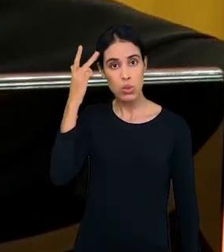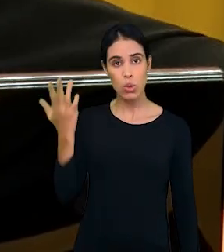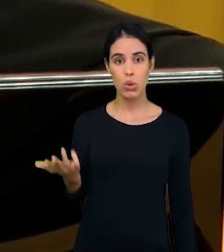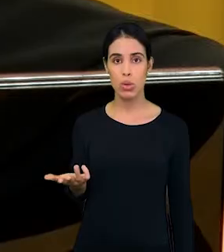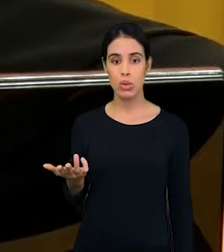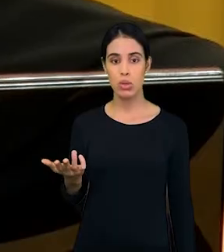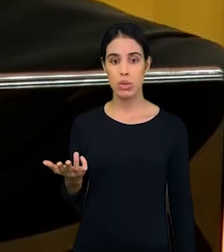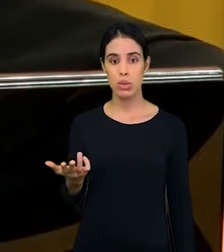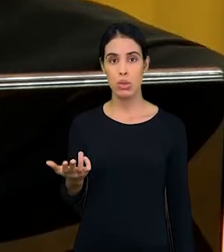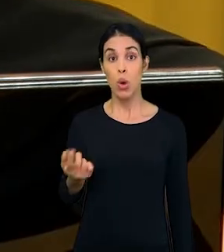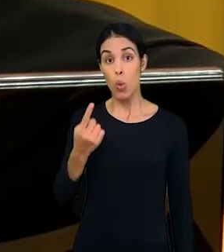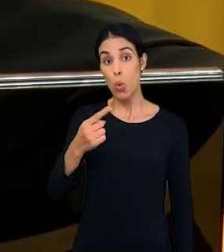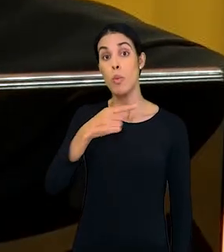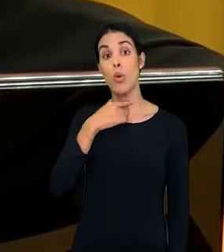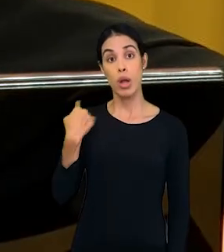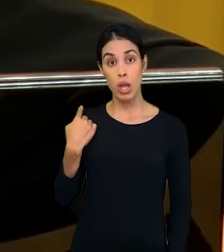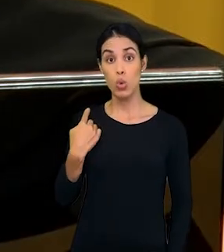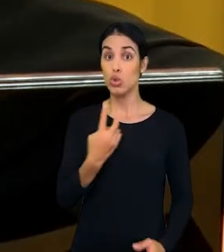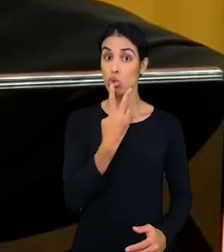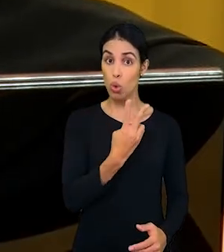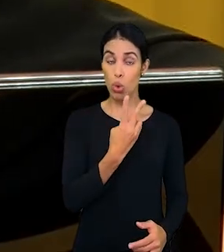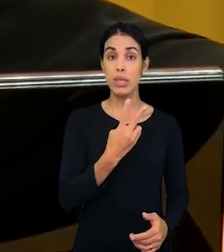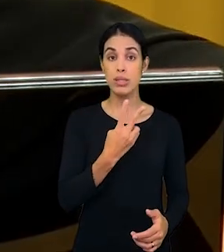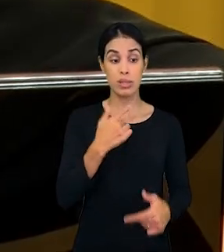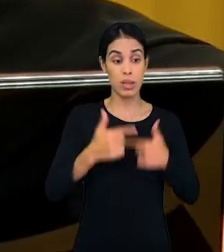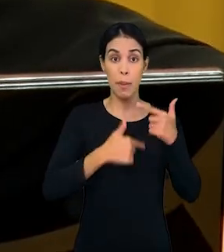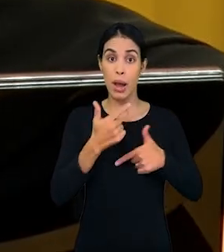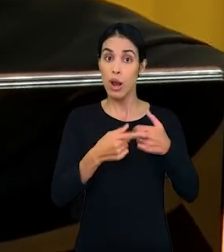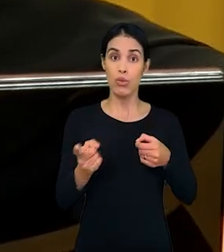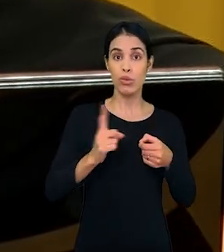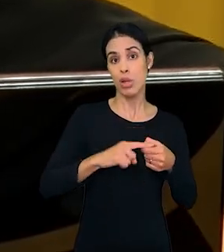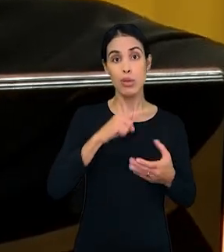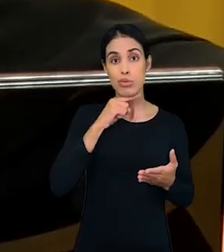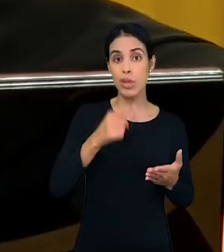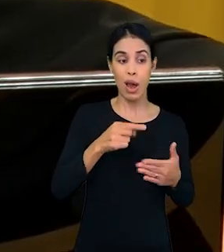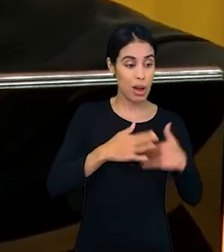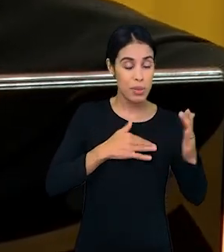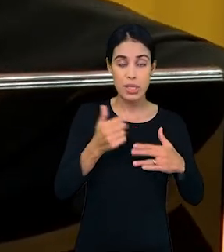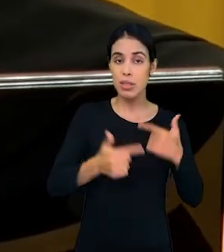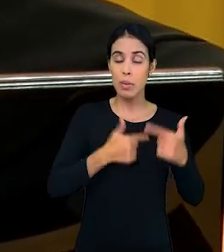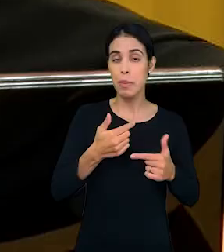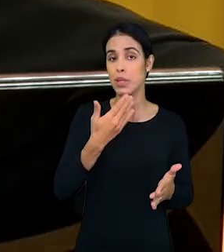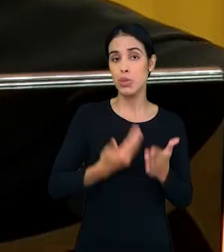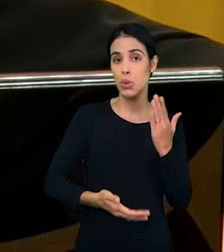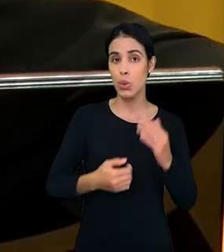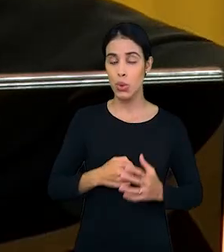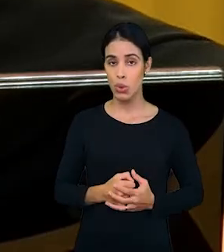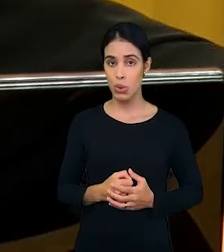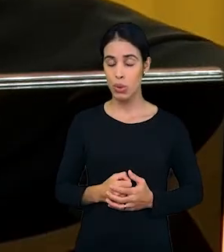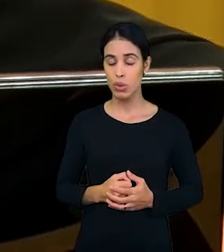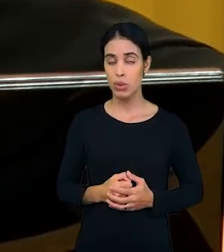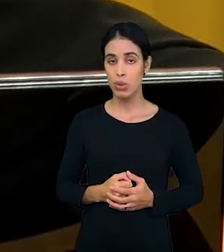ficaram incapacitados para o trabalho. Então, como, nessa hipótese, afastar